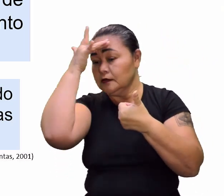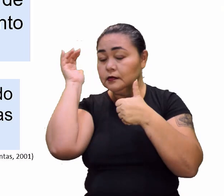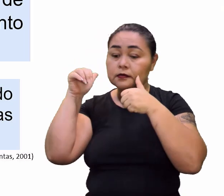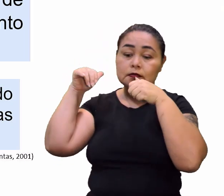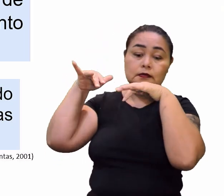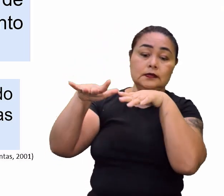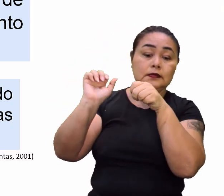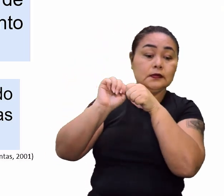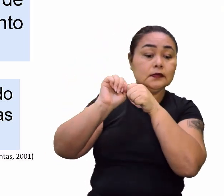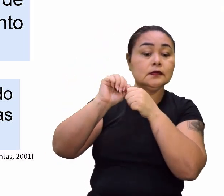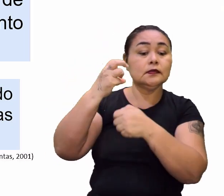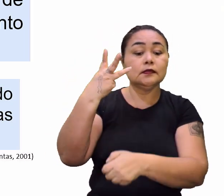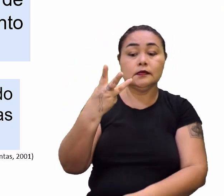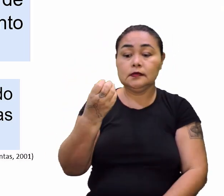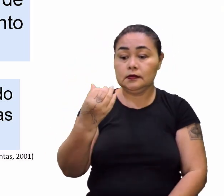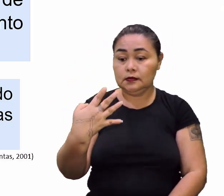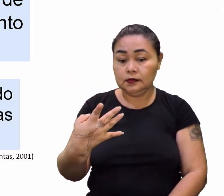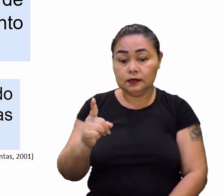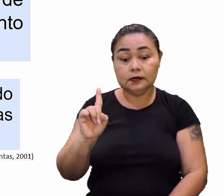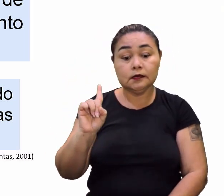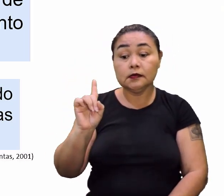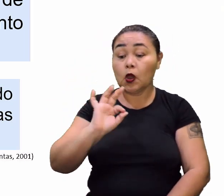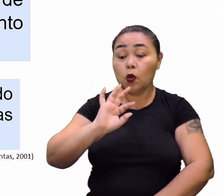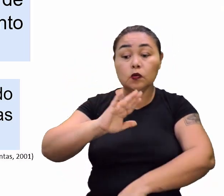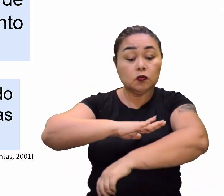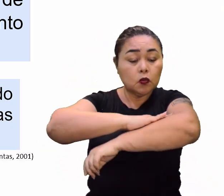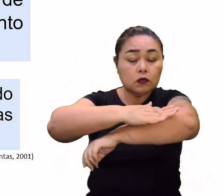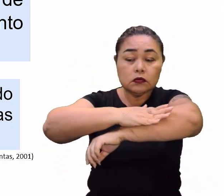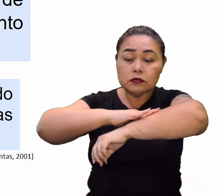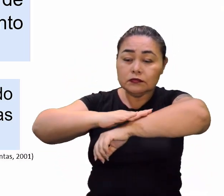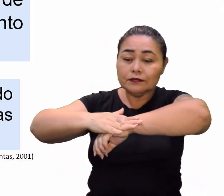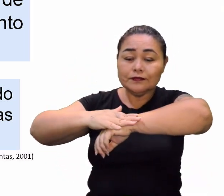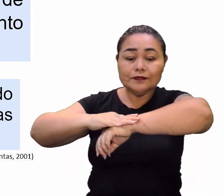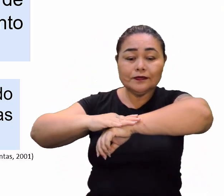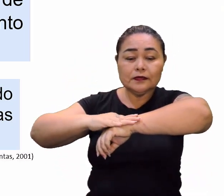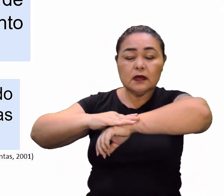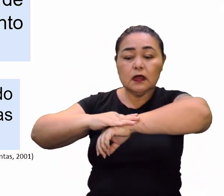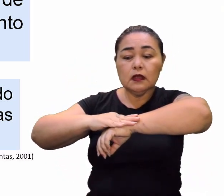da BR-364, que ainda não era asfaltada, era